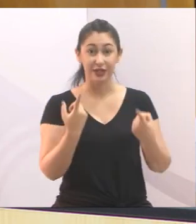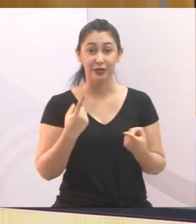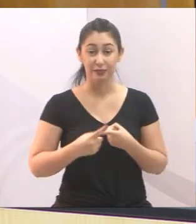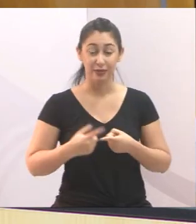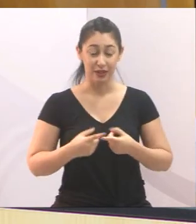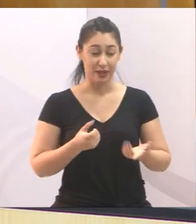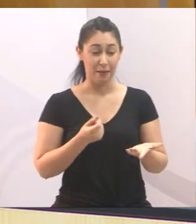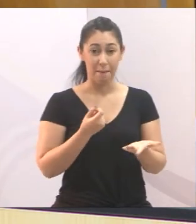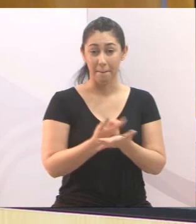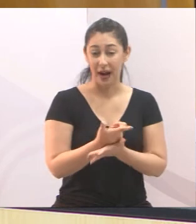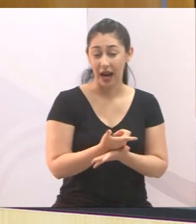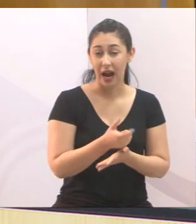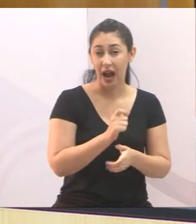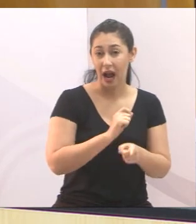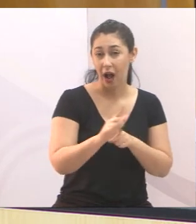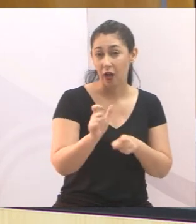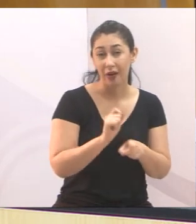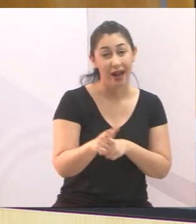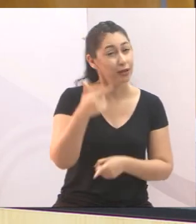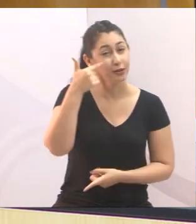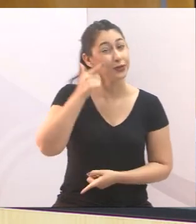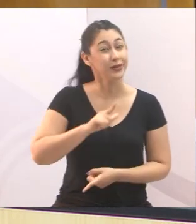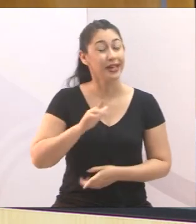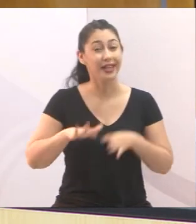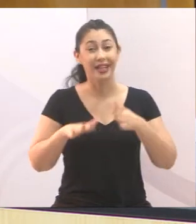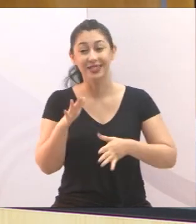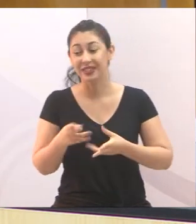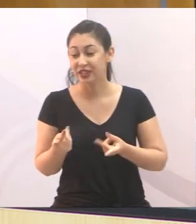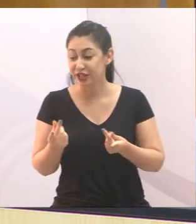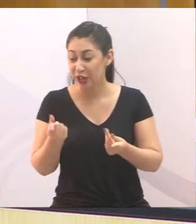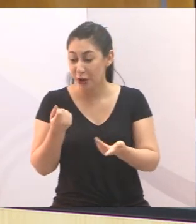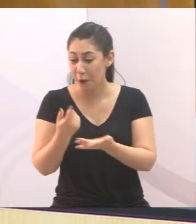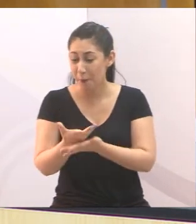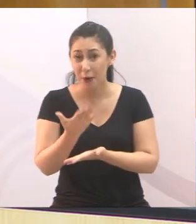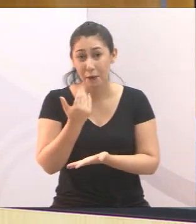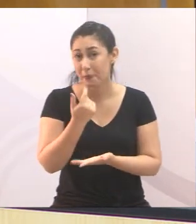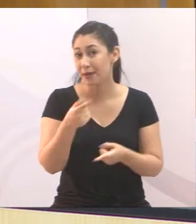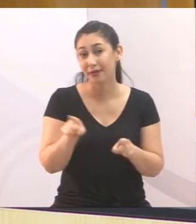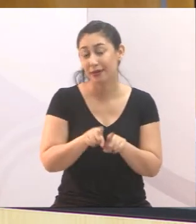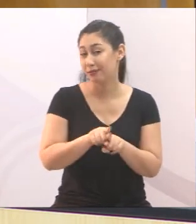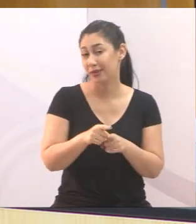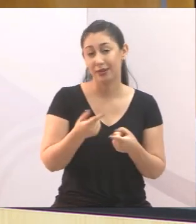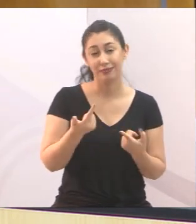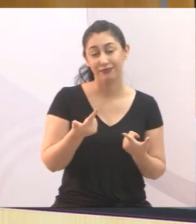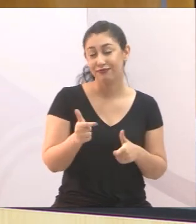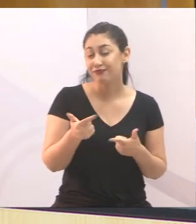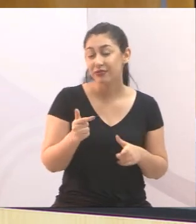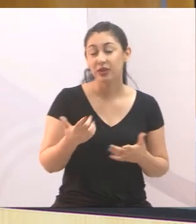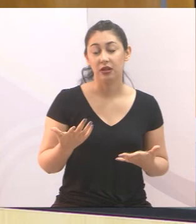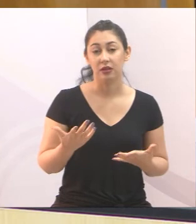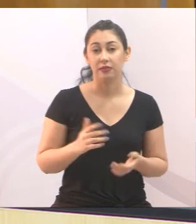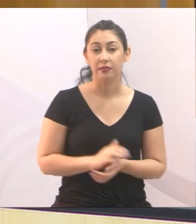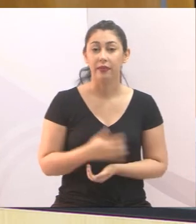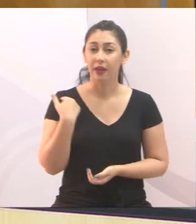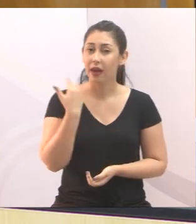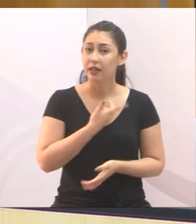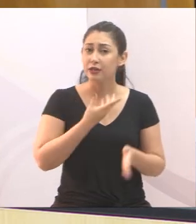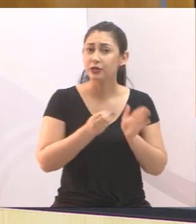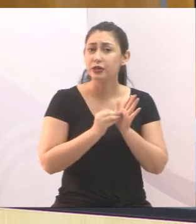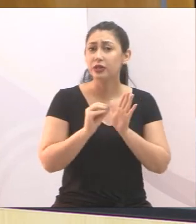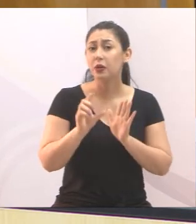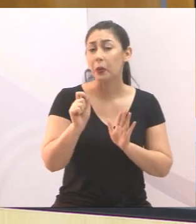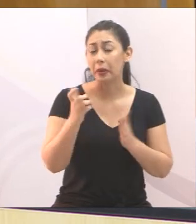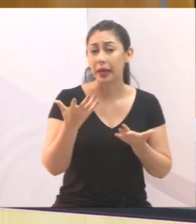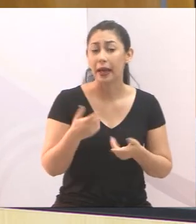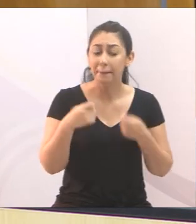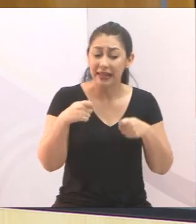como pagar aluguel e muitas vezes não sobram recursos nem para a alimentação de suas famílias. A nossa reivindicação é para que se estude